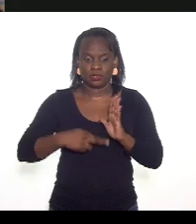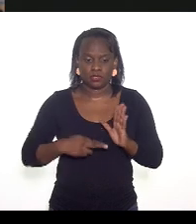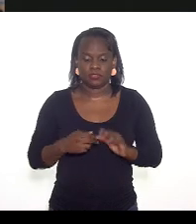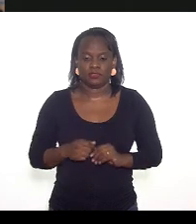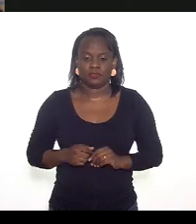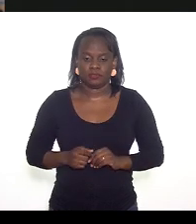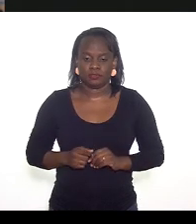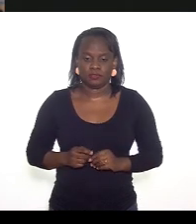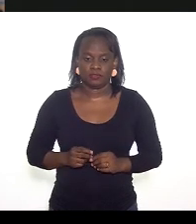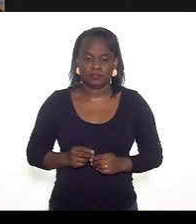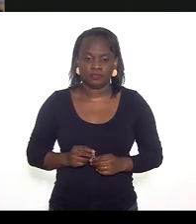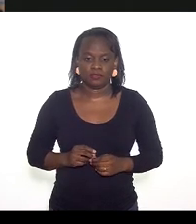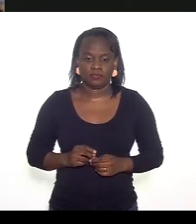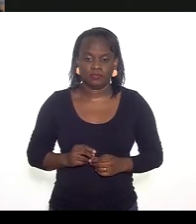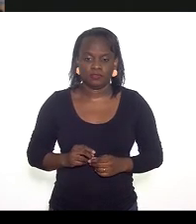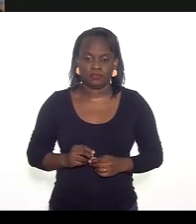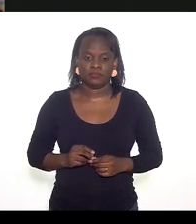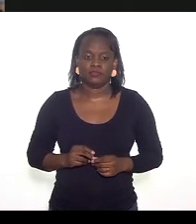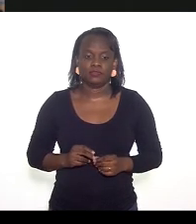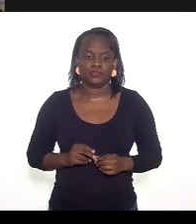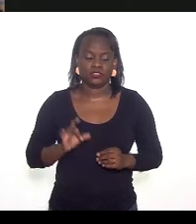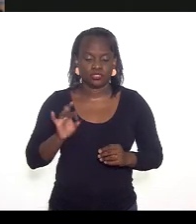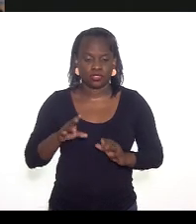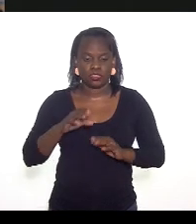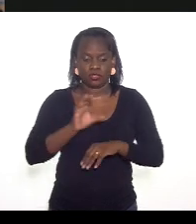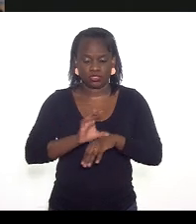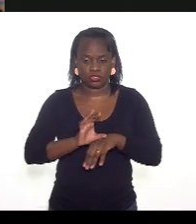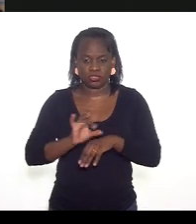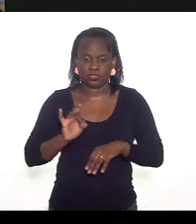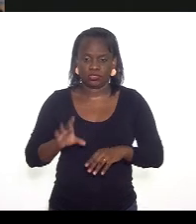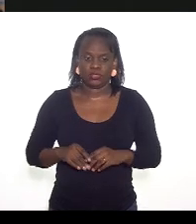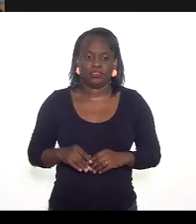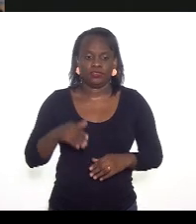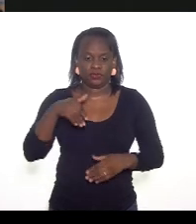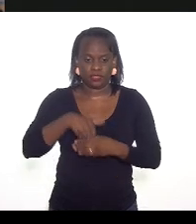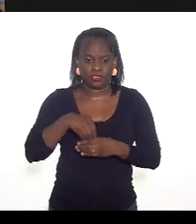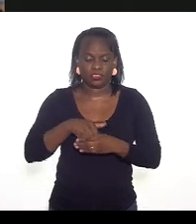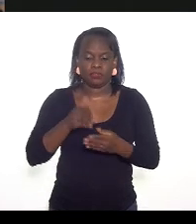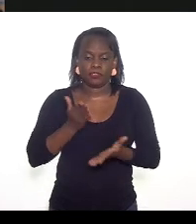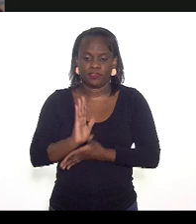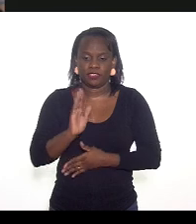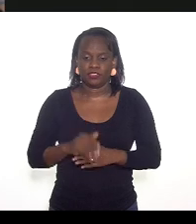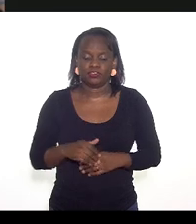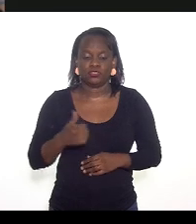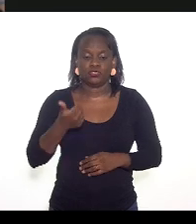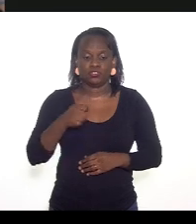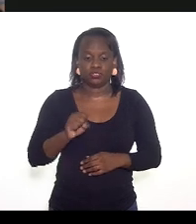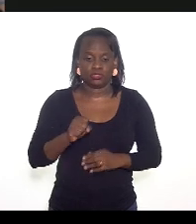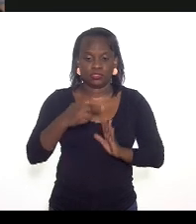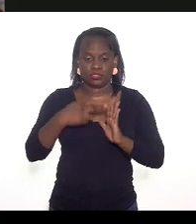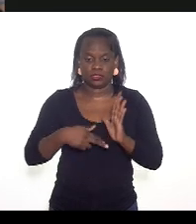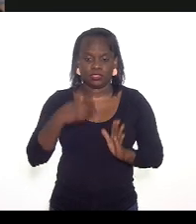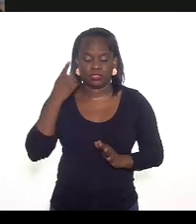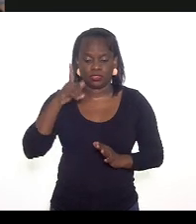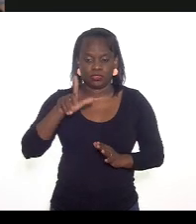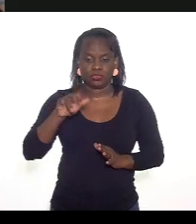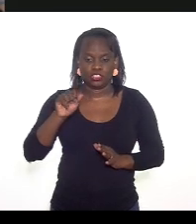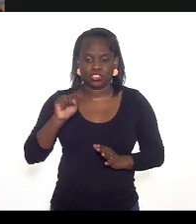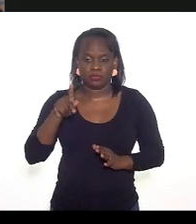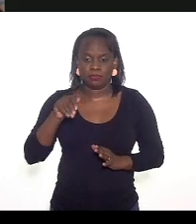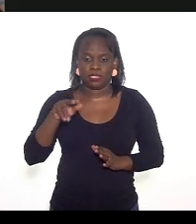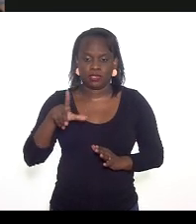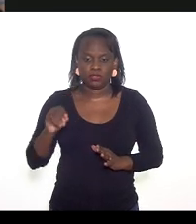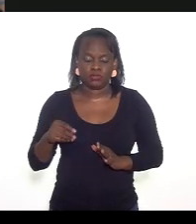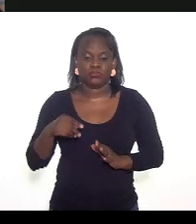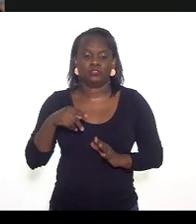vencido. Com apenas constitucionalidade. Em discussão e votação, aprovado. 18, relator deputado Luiz Paulo,